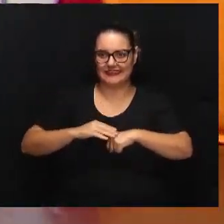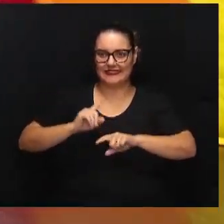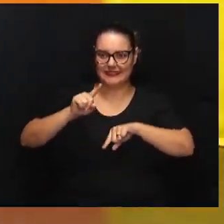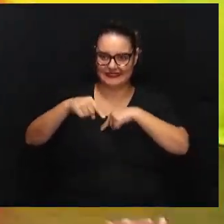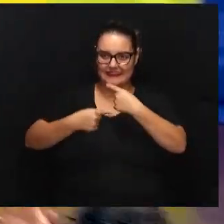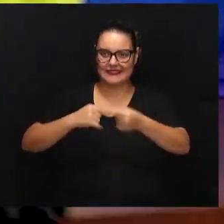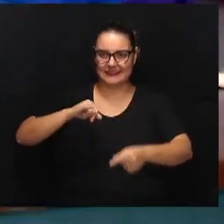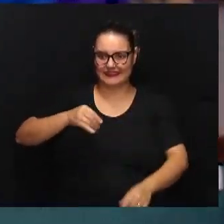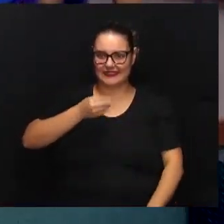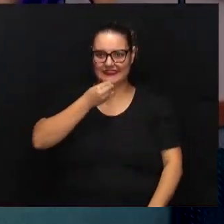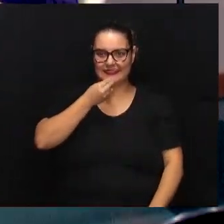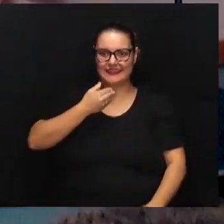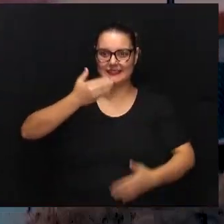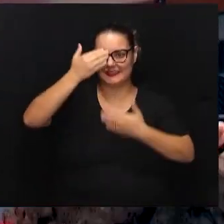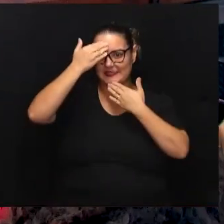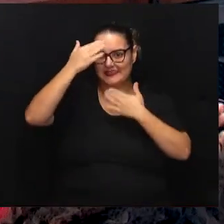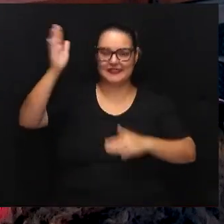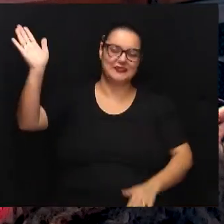gente!